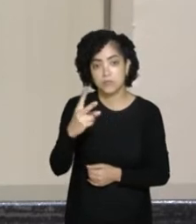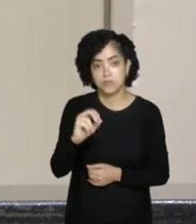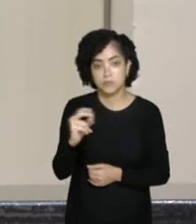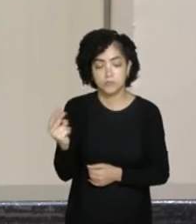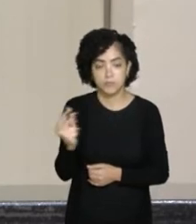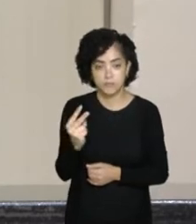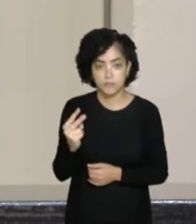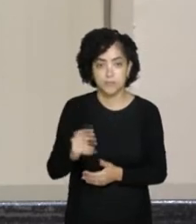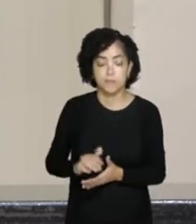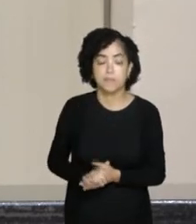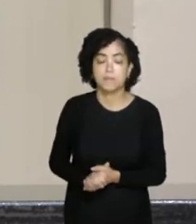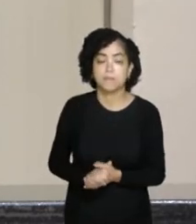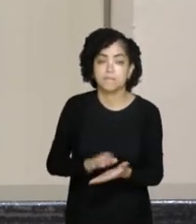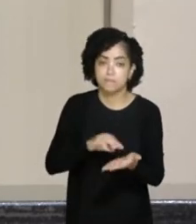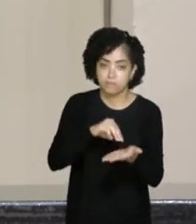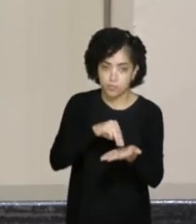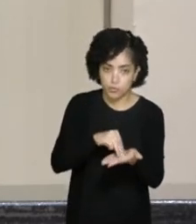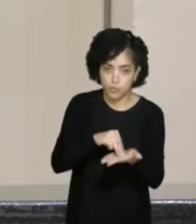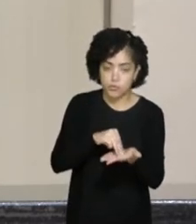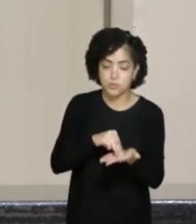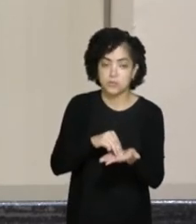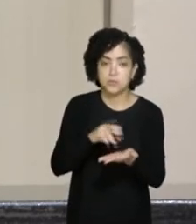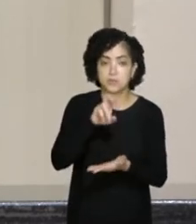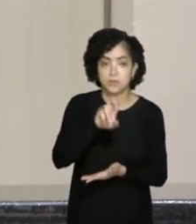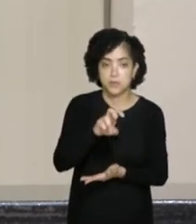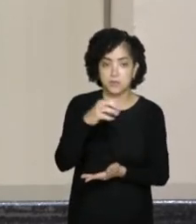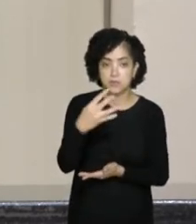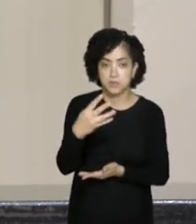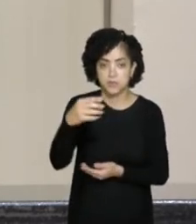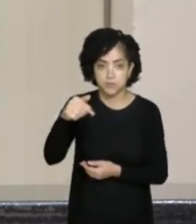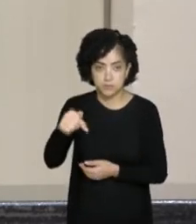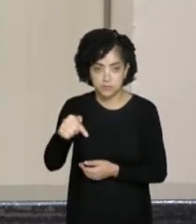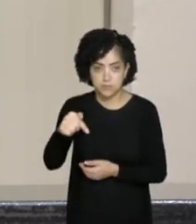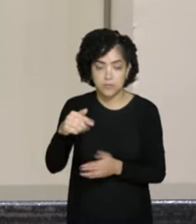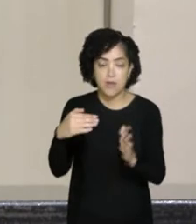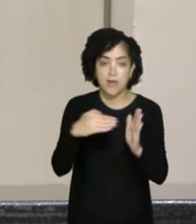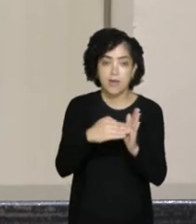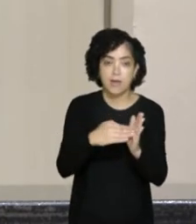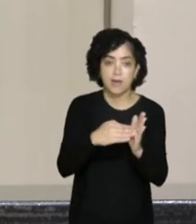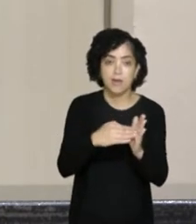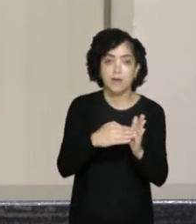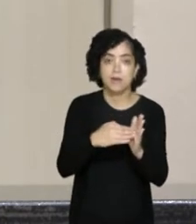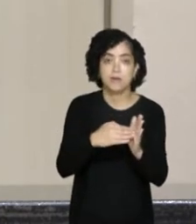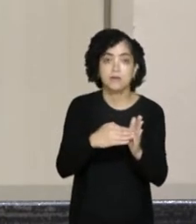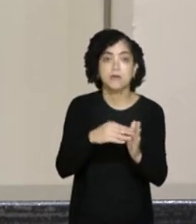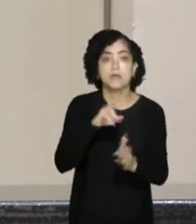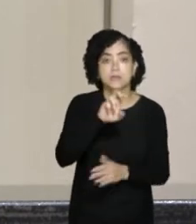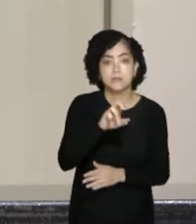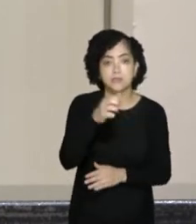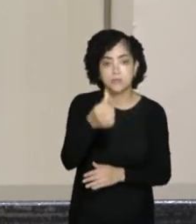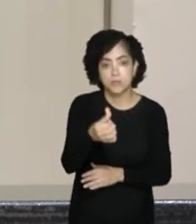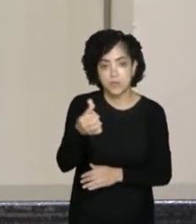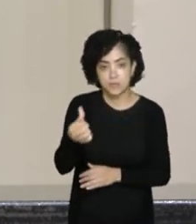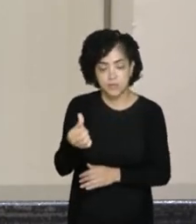300/2022. As moções números 547 a